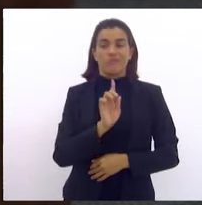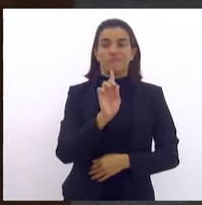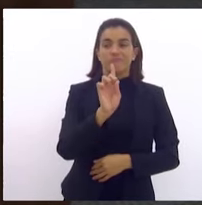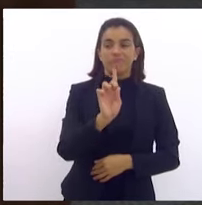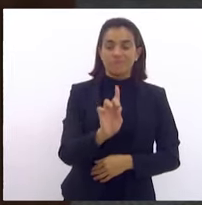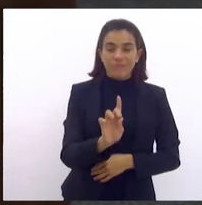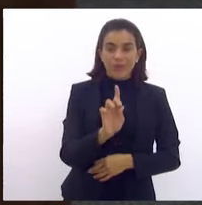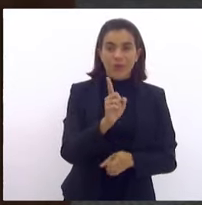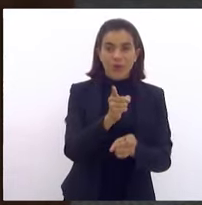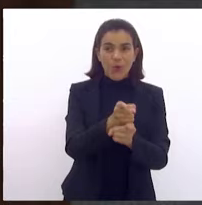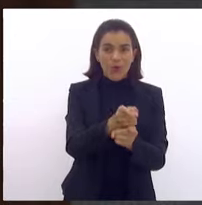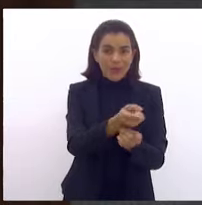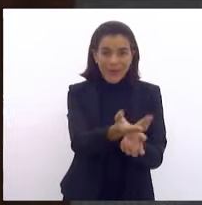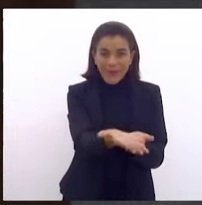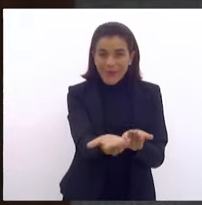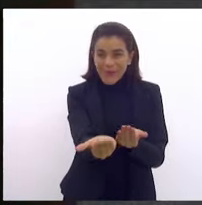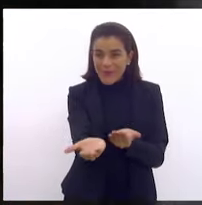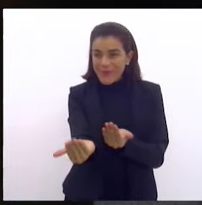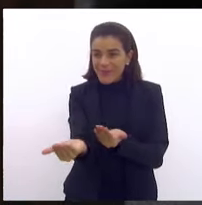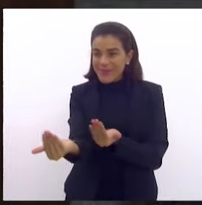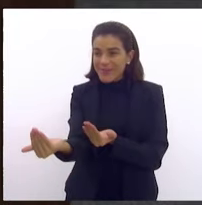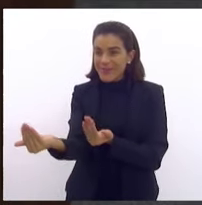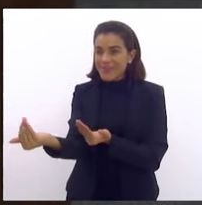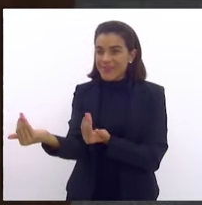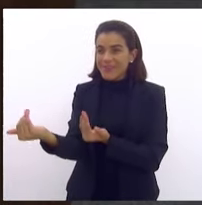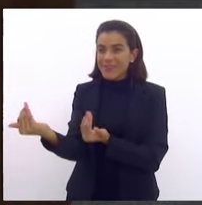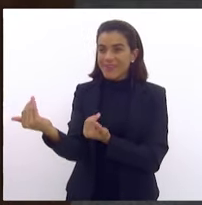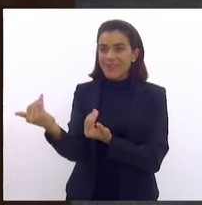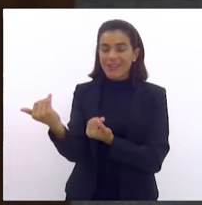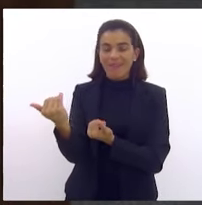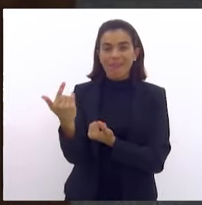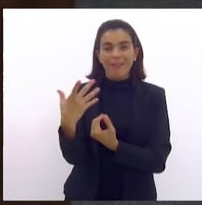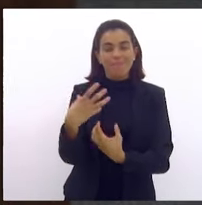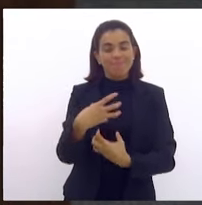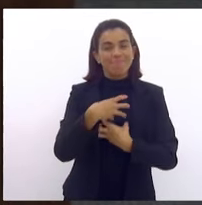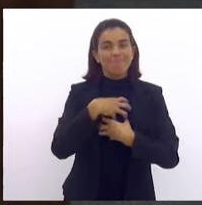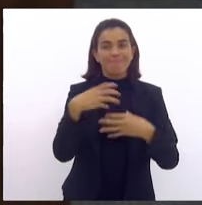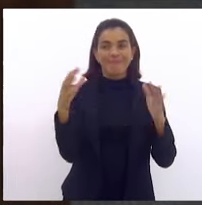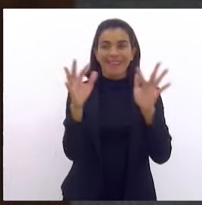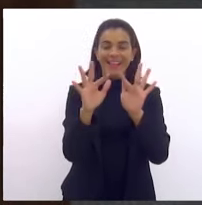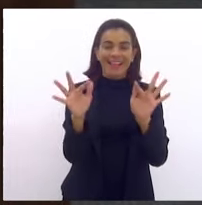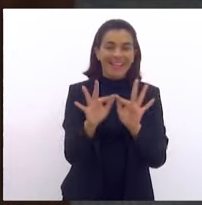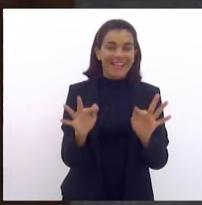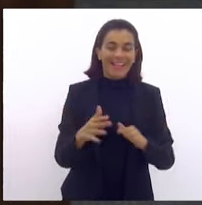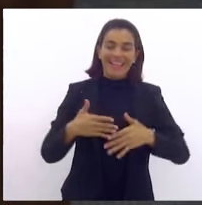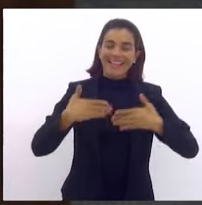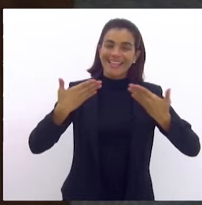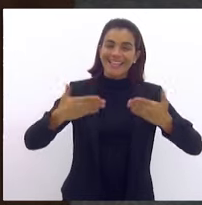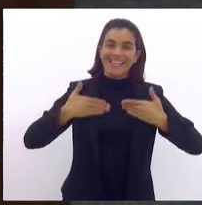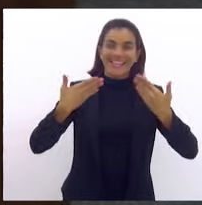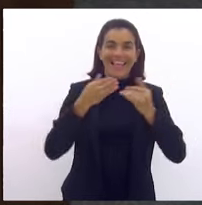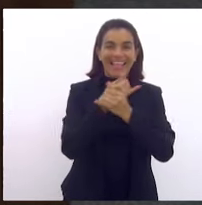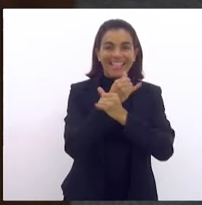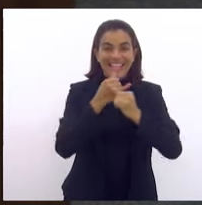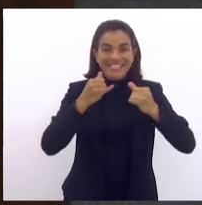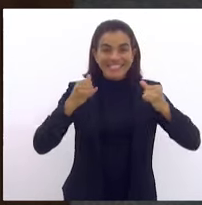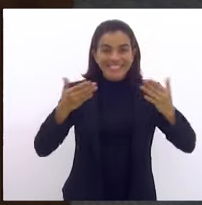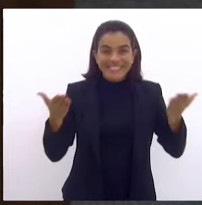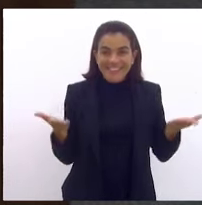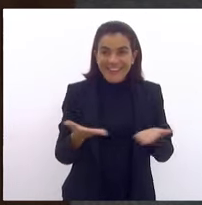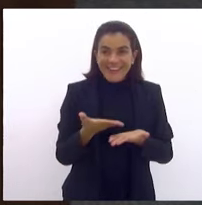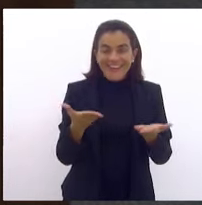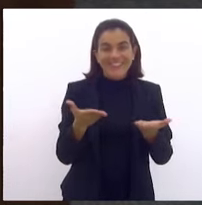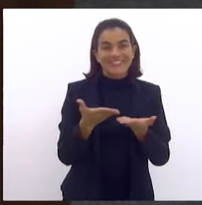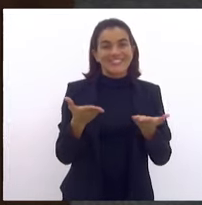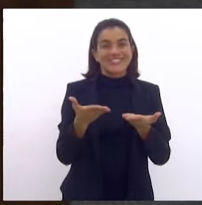casa e encontrar esses jovens aqui, nos traz uma alegria tremenda. Com certeza a energia hoje